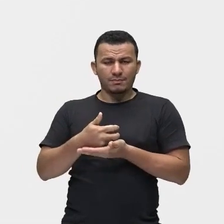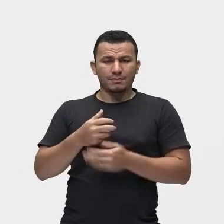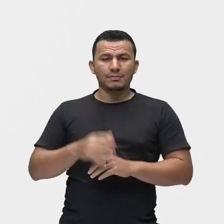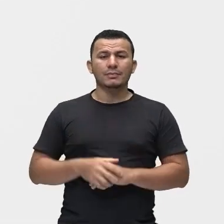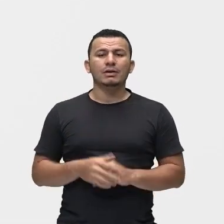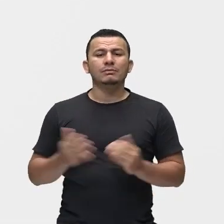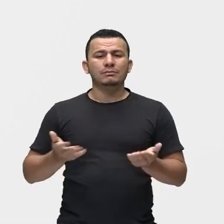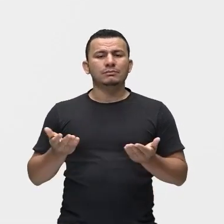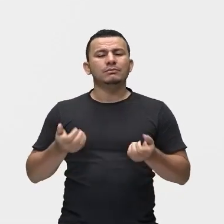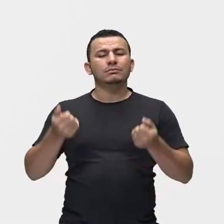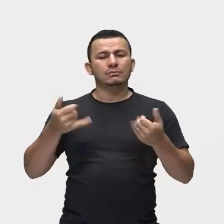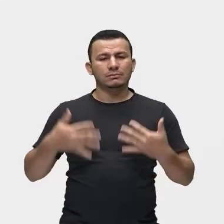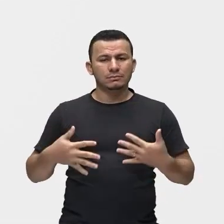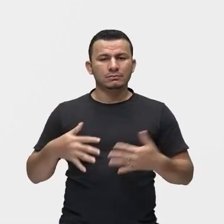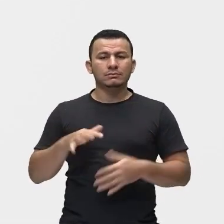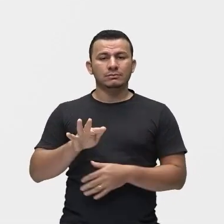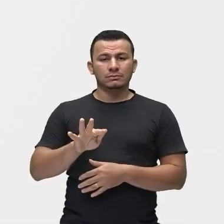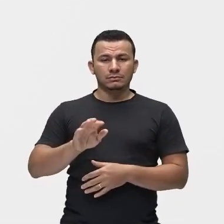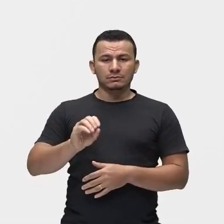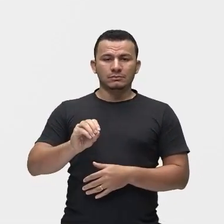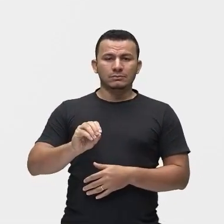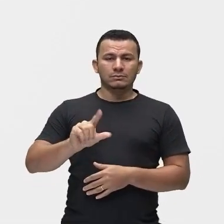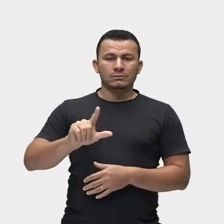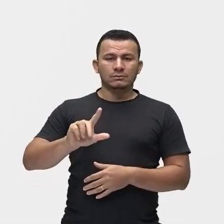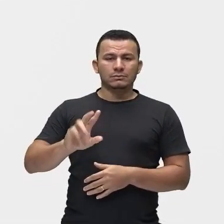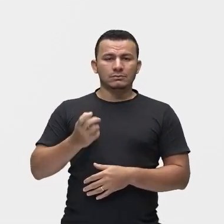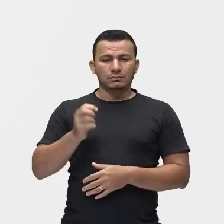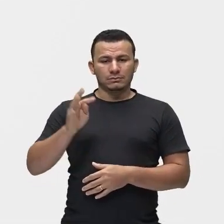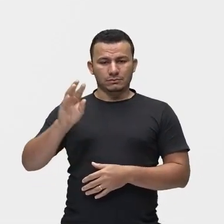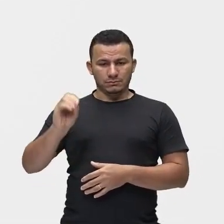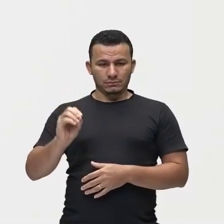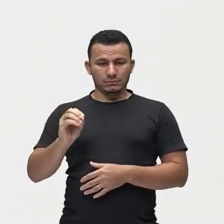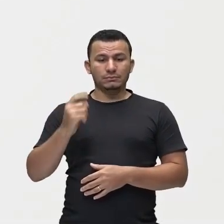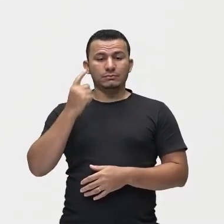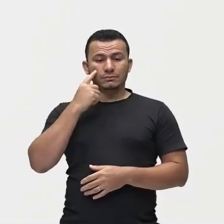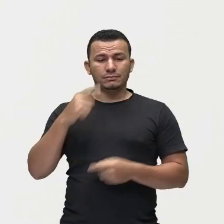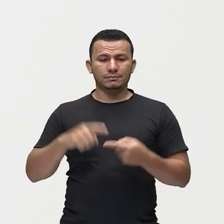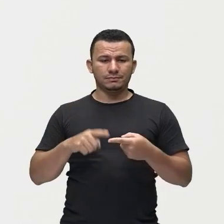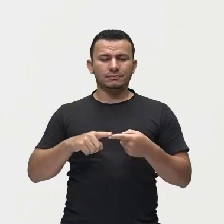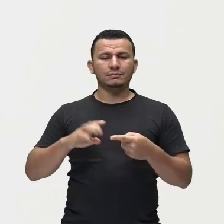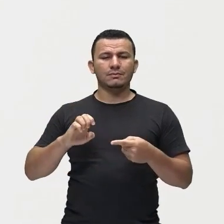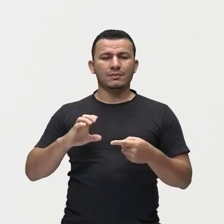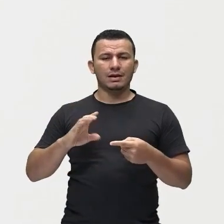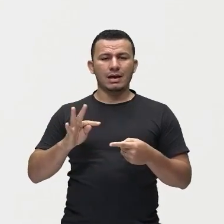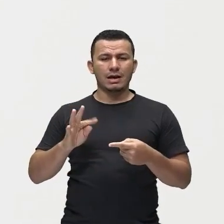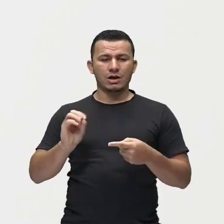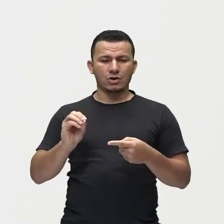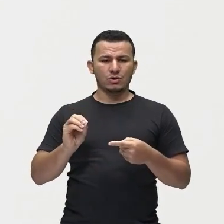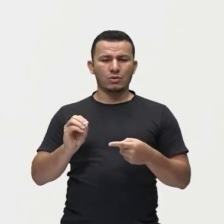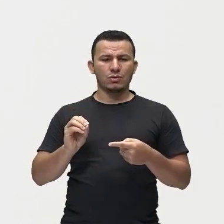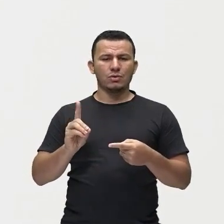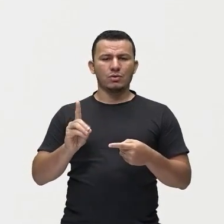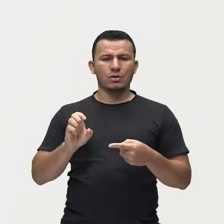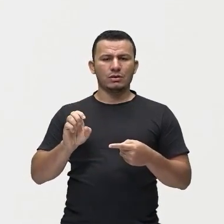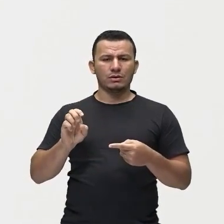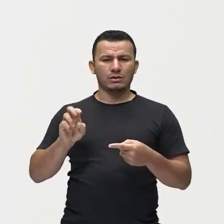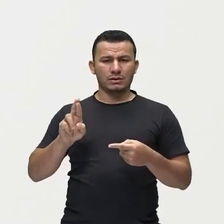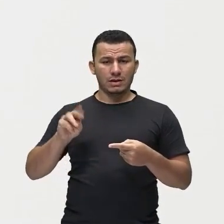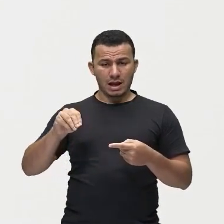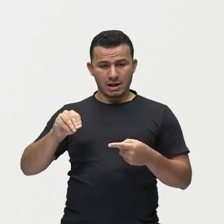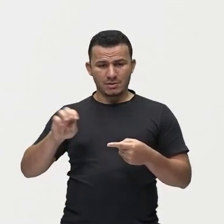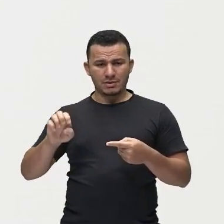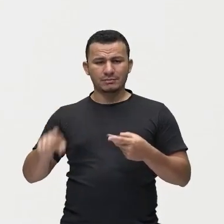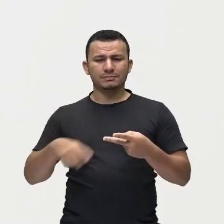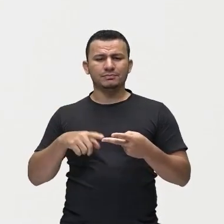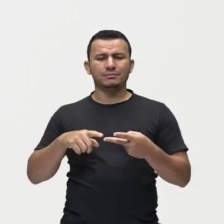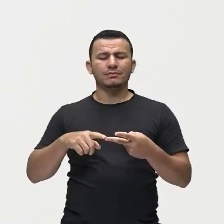falar desses folhetos como a ectoderme, tá? A mesoderme e